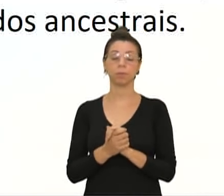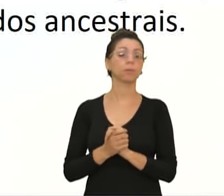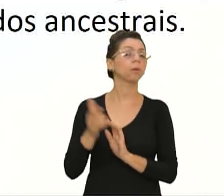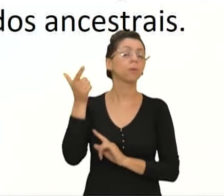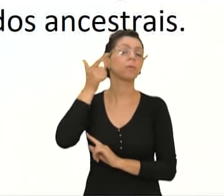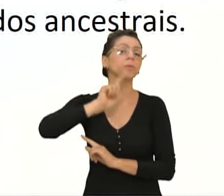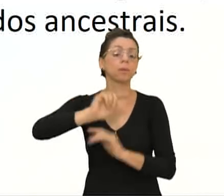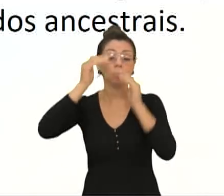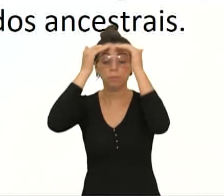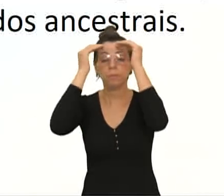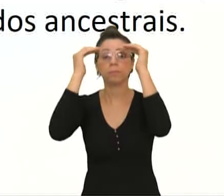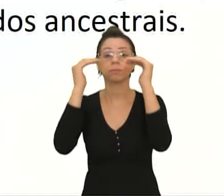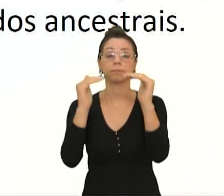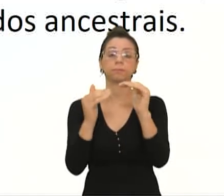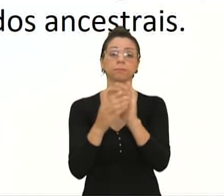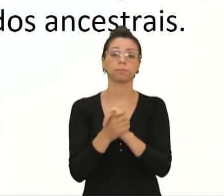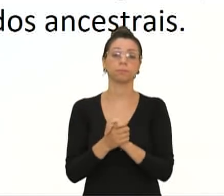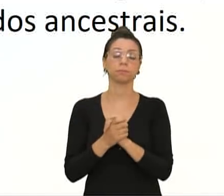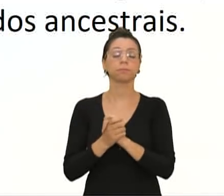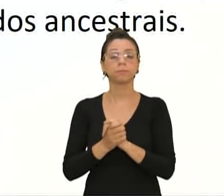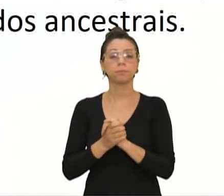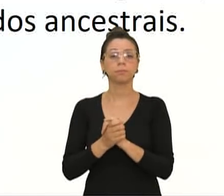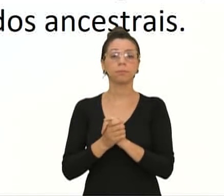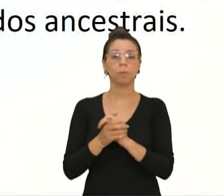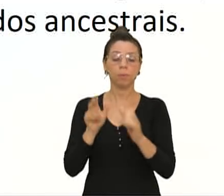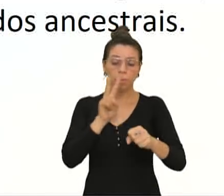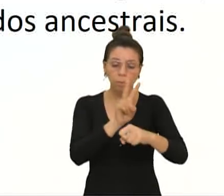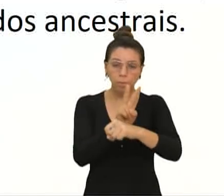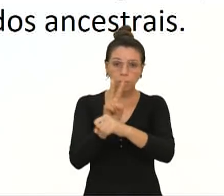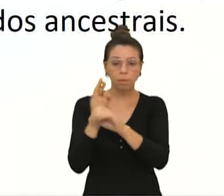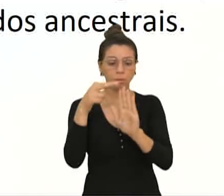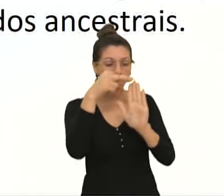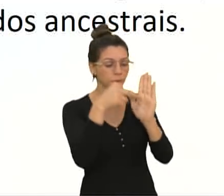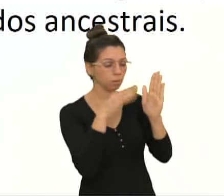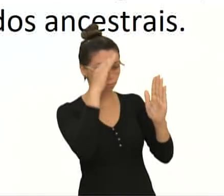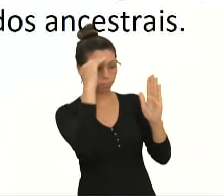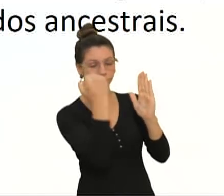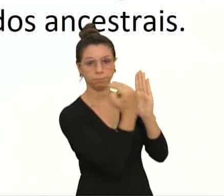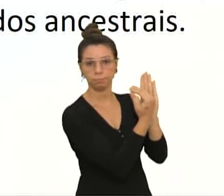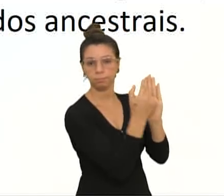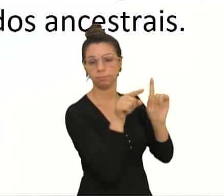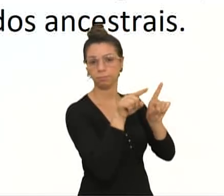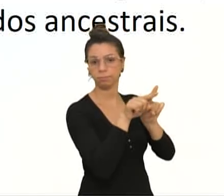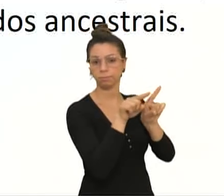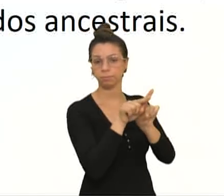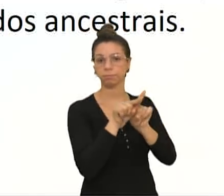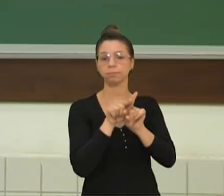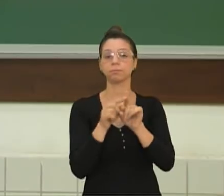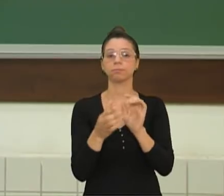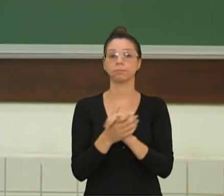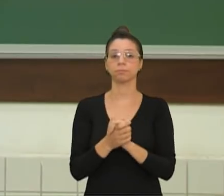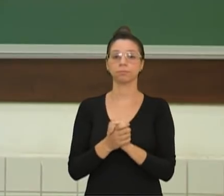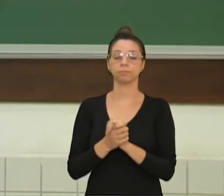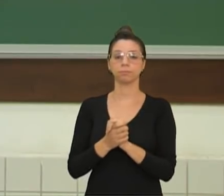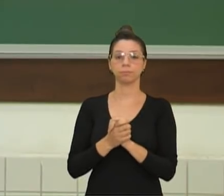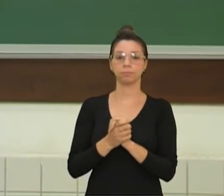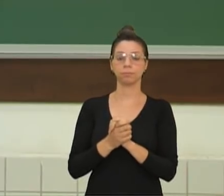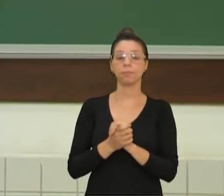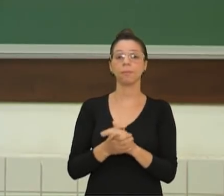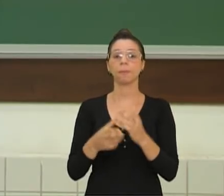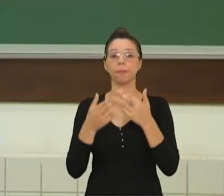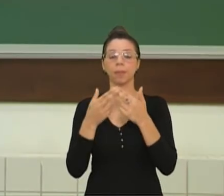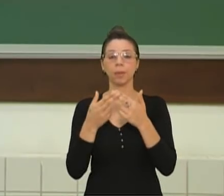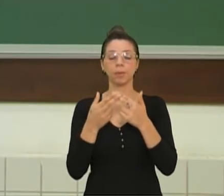consegue obedecendo cuidadosamente a todas as regras e, acima de tudo, fazendo sacrifícios aos